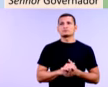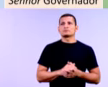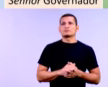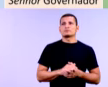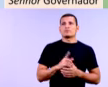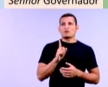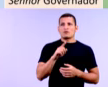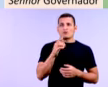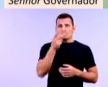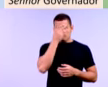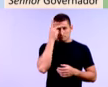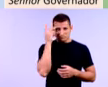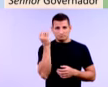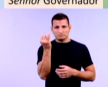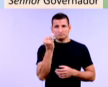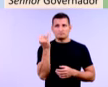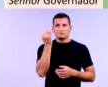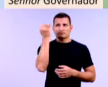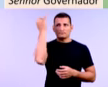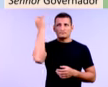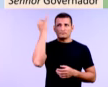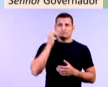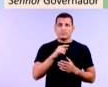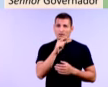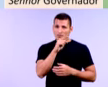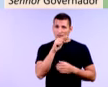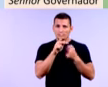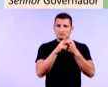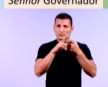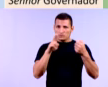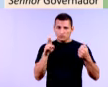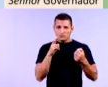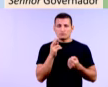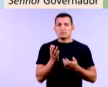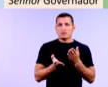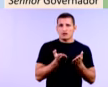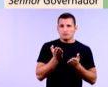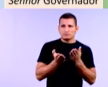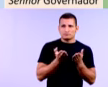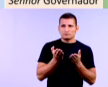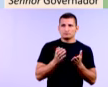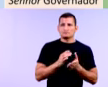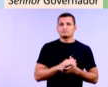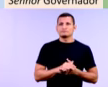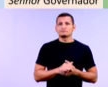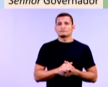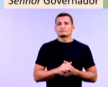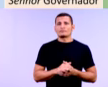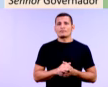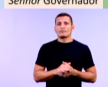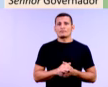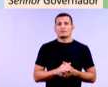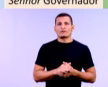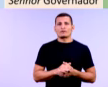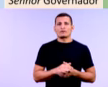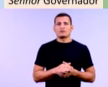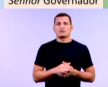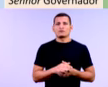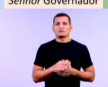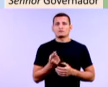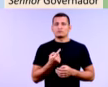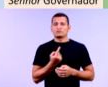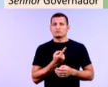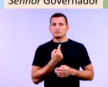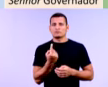demais, só que essas pessoas, esse é o pronome de tratamento. Quando nós chamamos ou nos dirigimos a